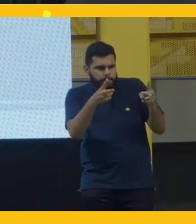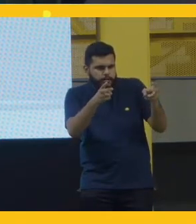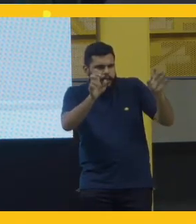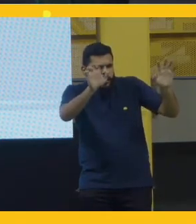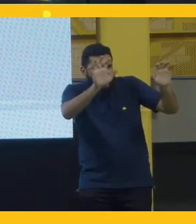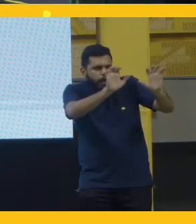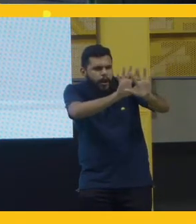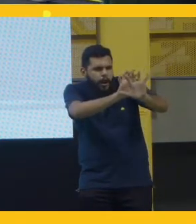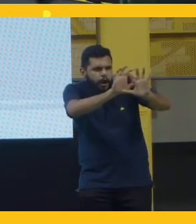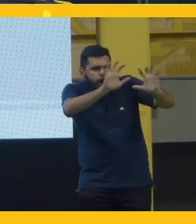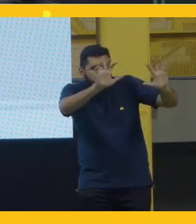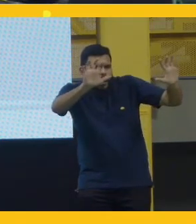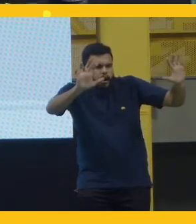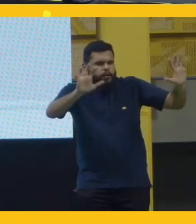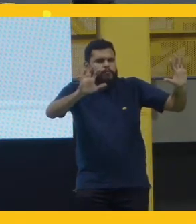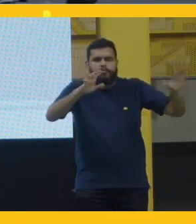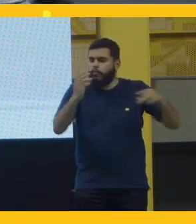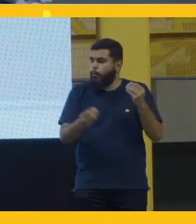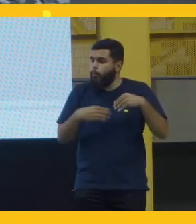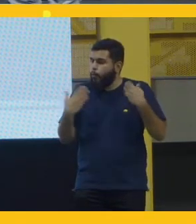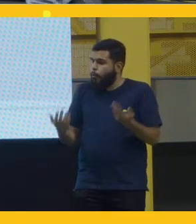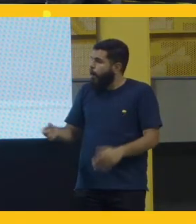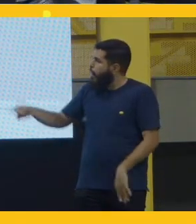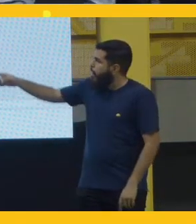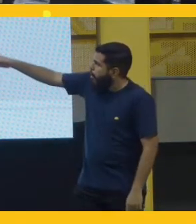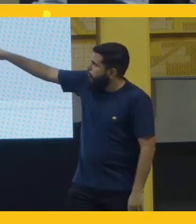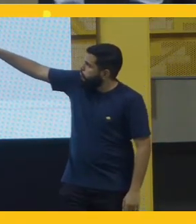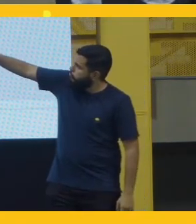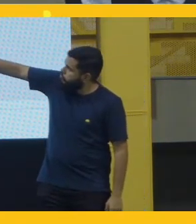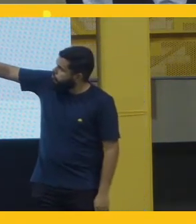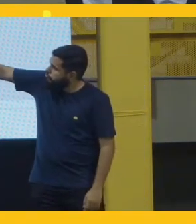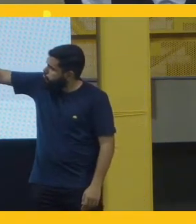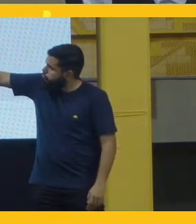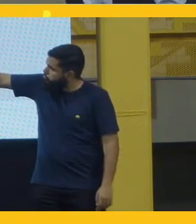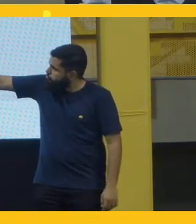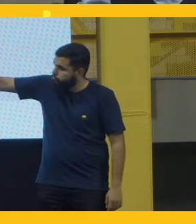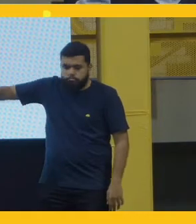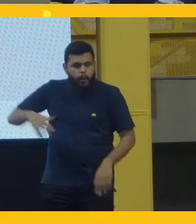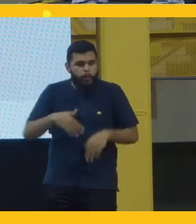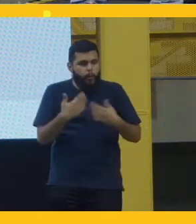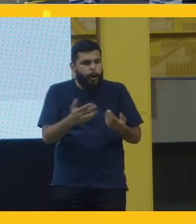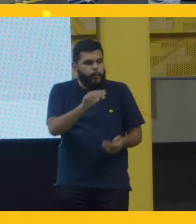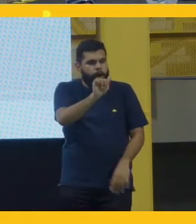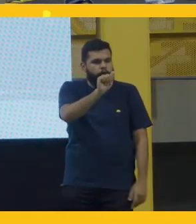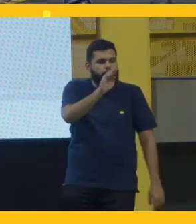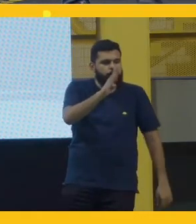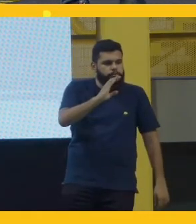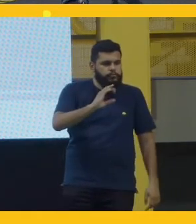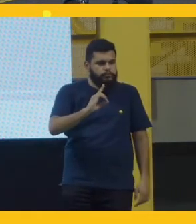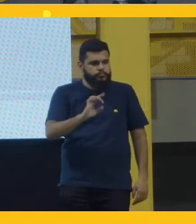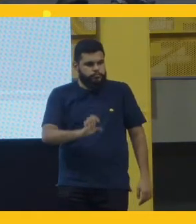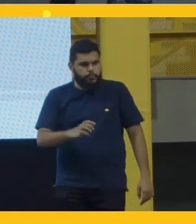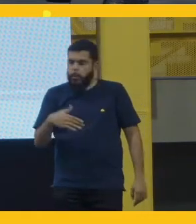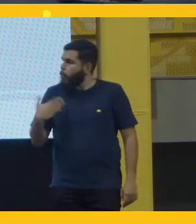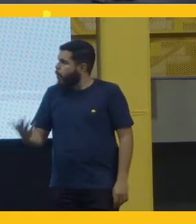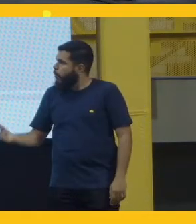Absorção, interferência, transmissão, polarização ou